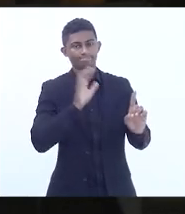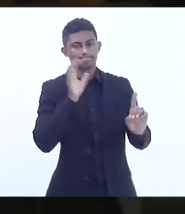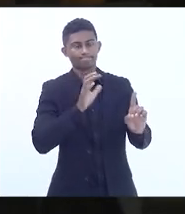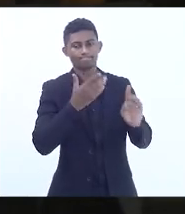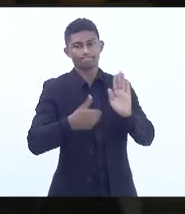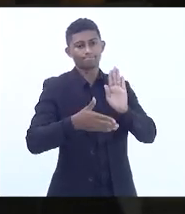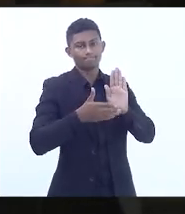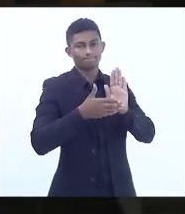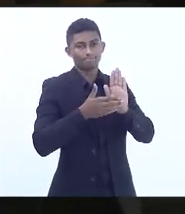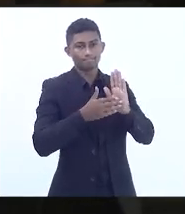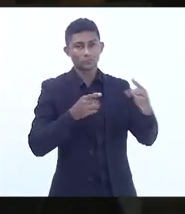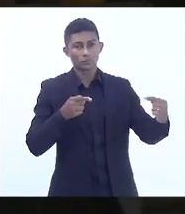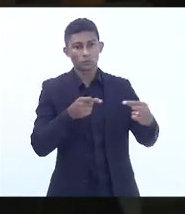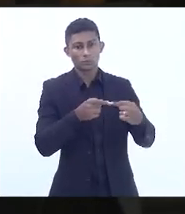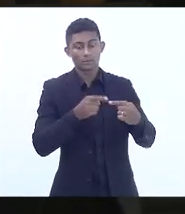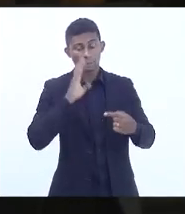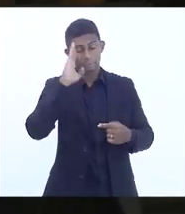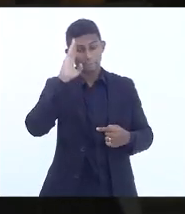ao Poder Executivo.